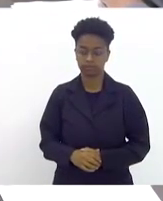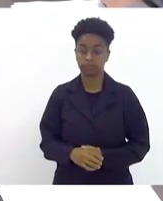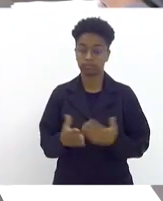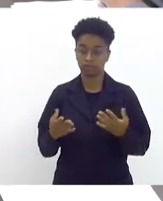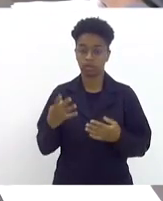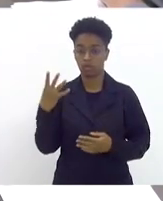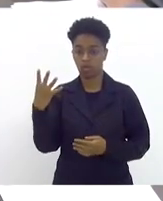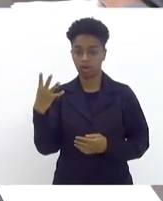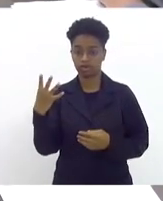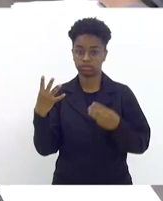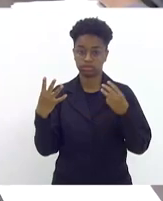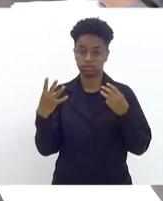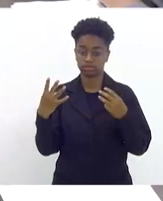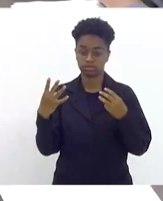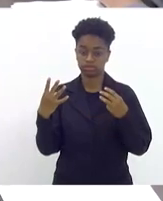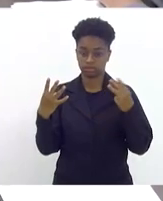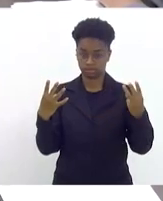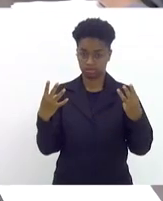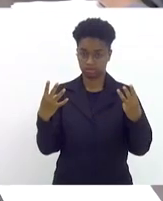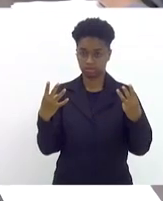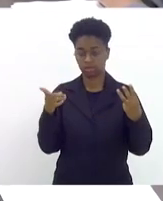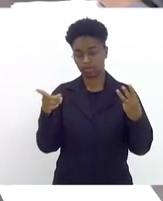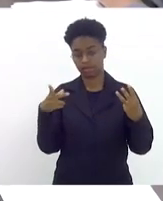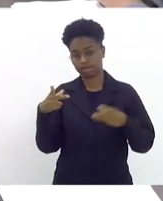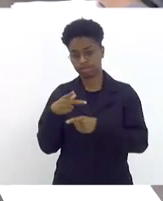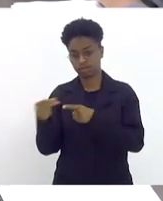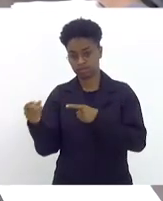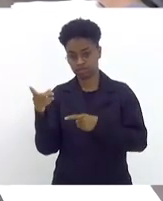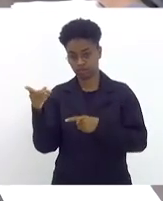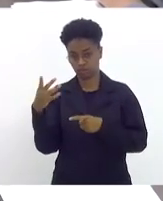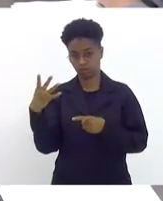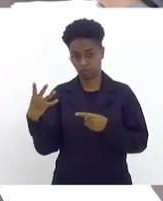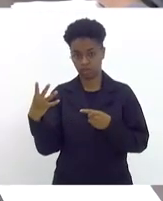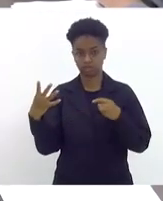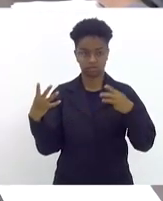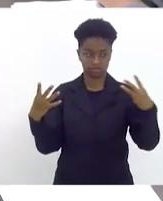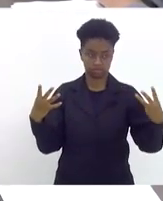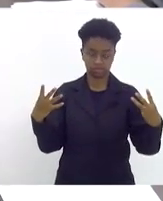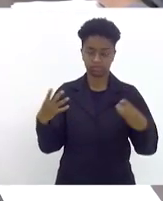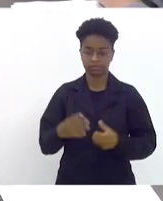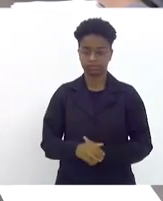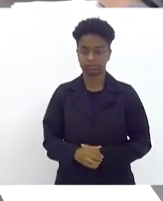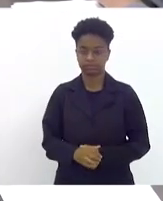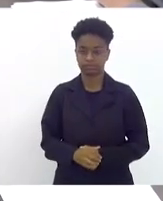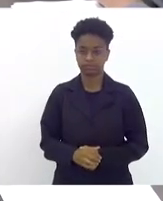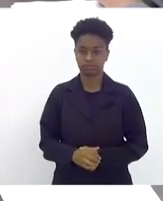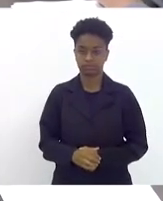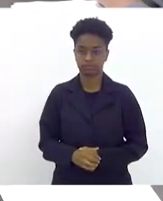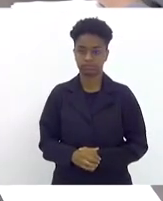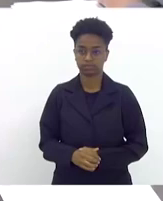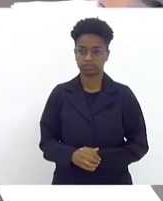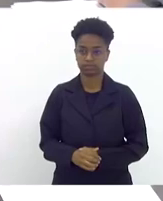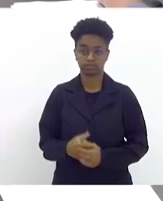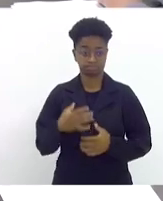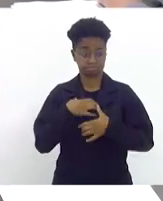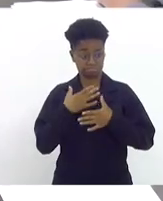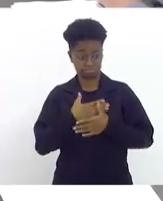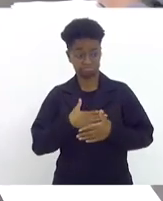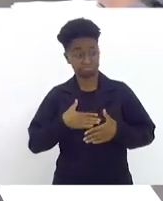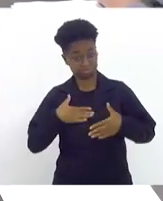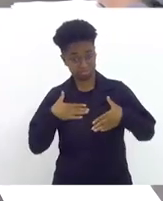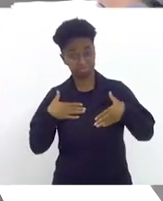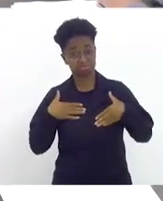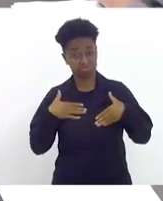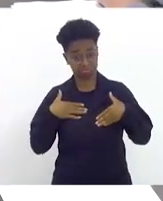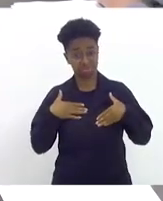4 a 3 venceu o voto do relator original mas contudo meu voto aqui pela divergência ficou honrado que